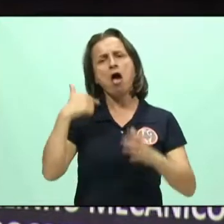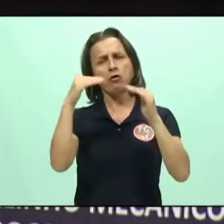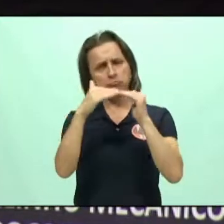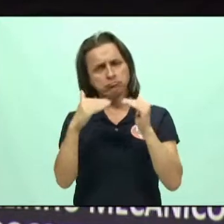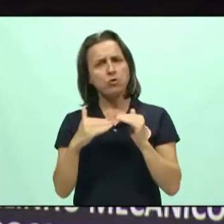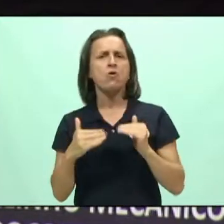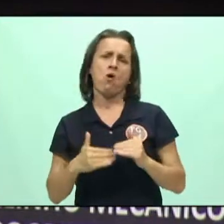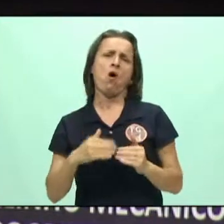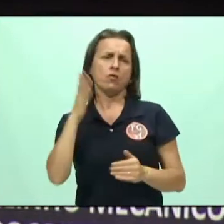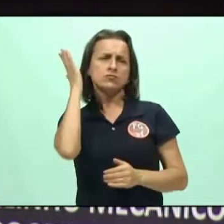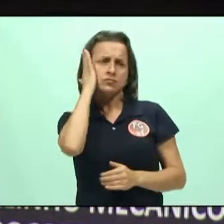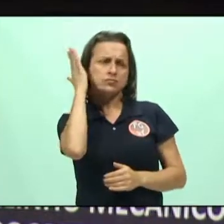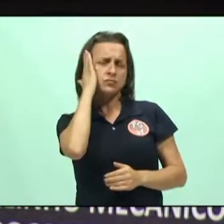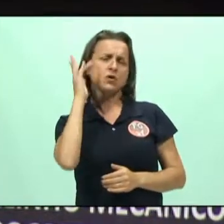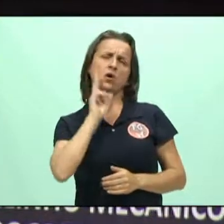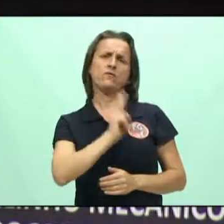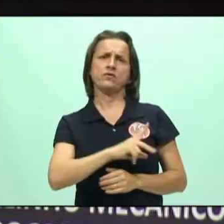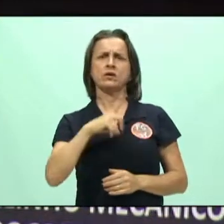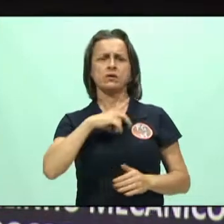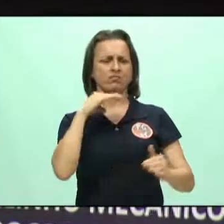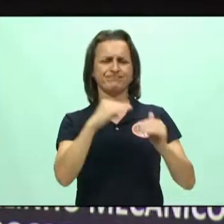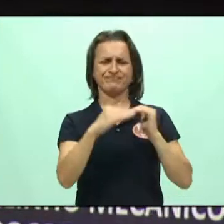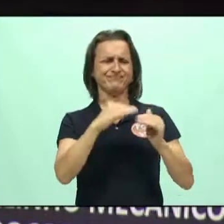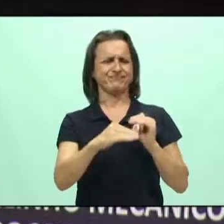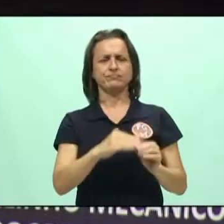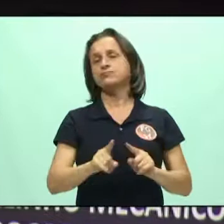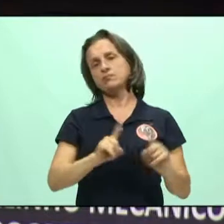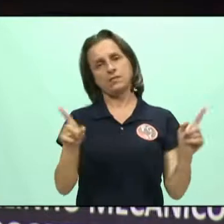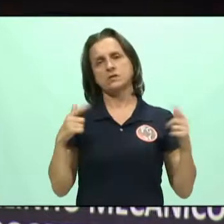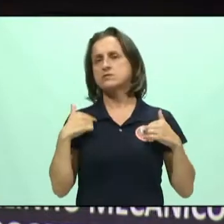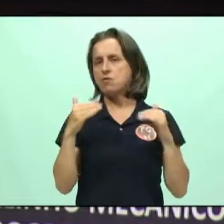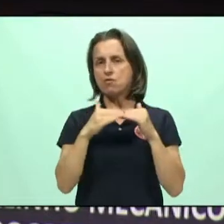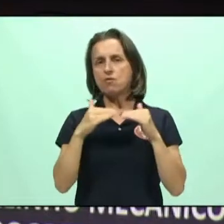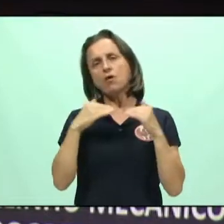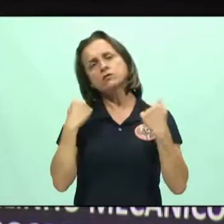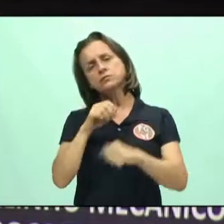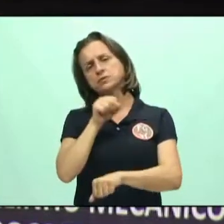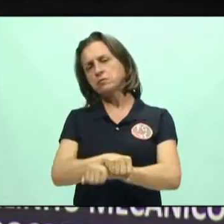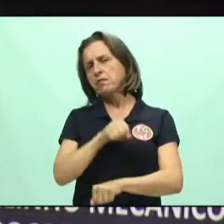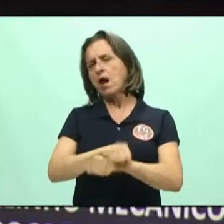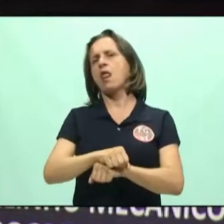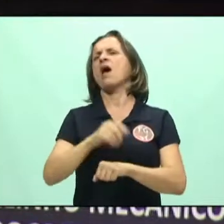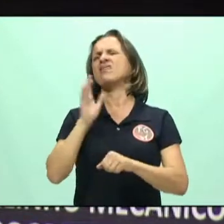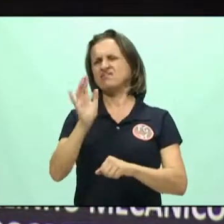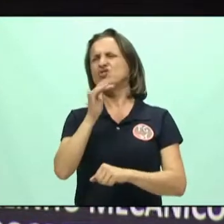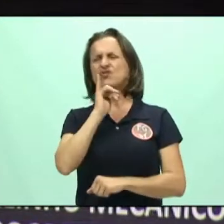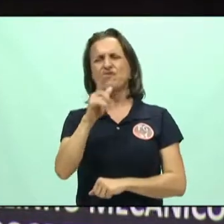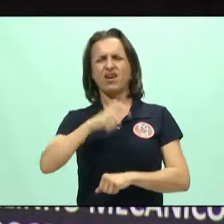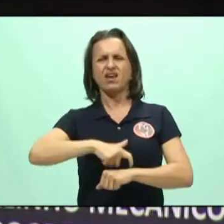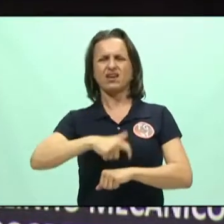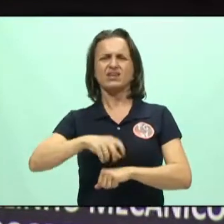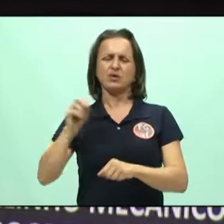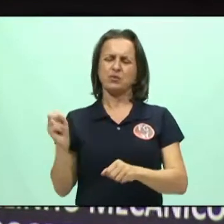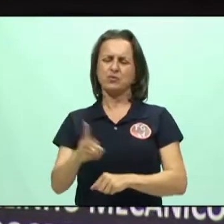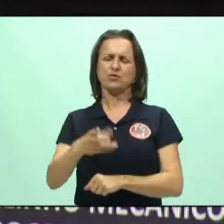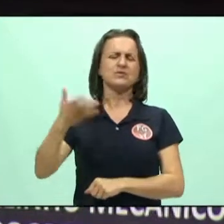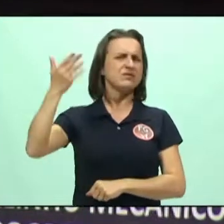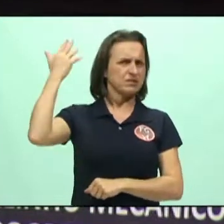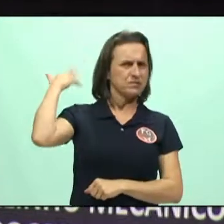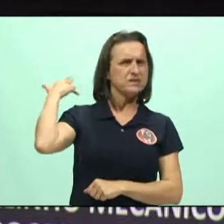também de nós estarmos próximo da população para a gente parar com aquilo que eu já falei aqui em outra oportunidade apenas